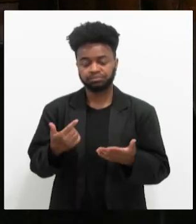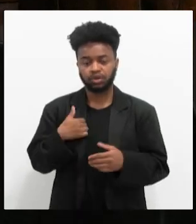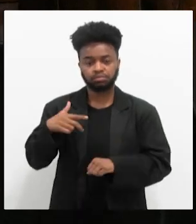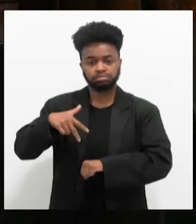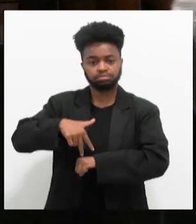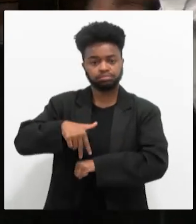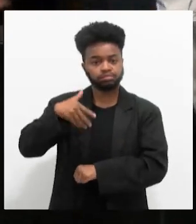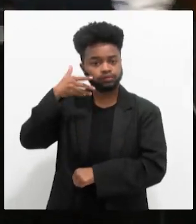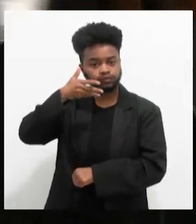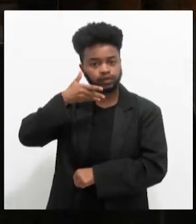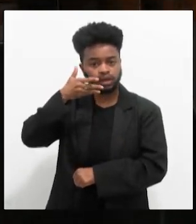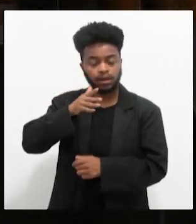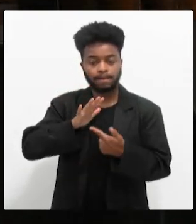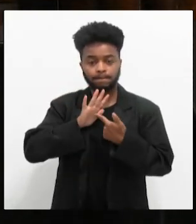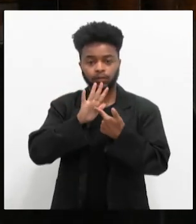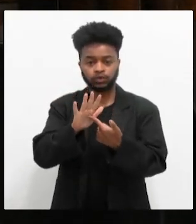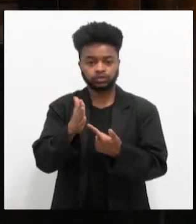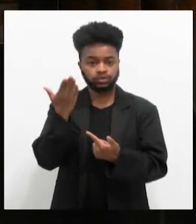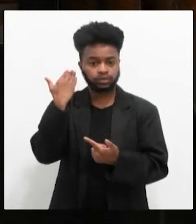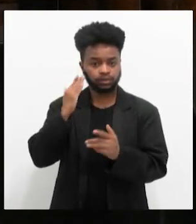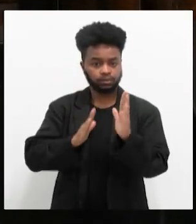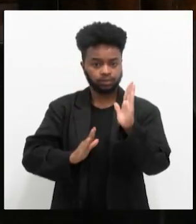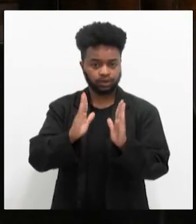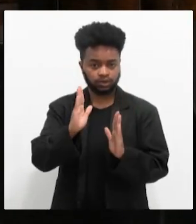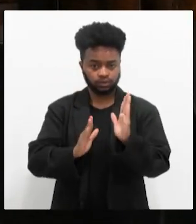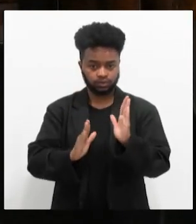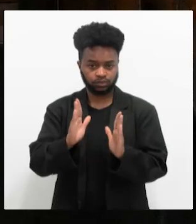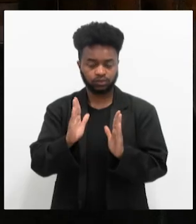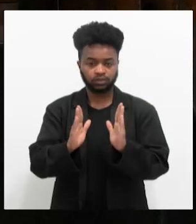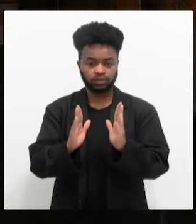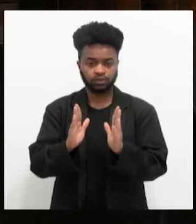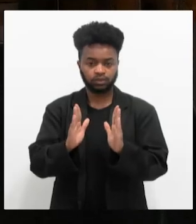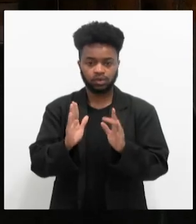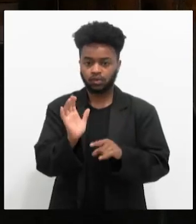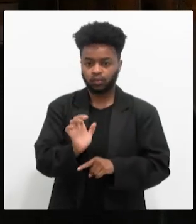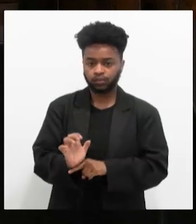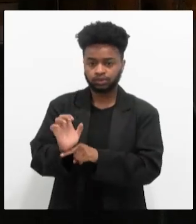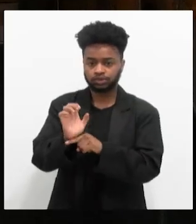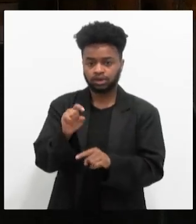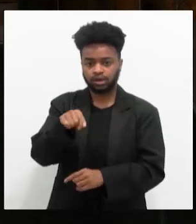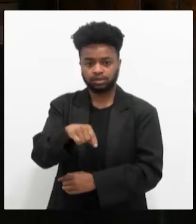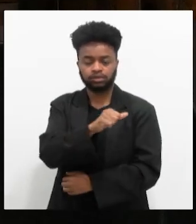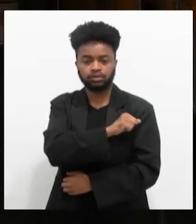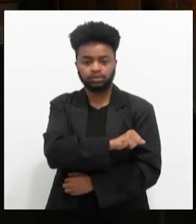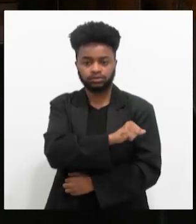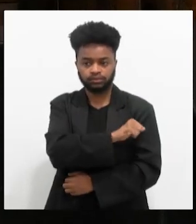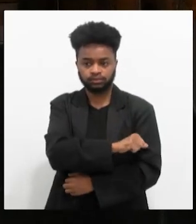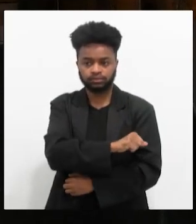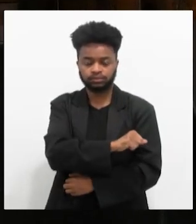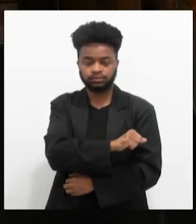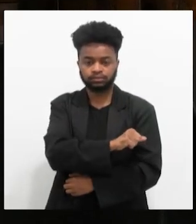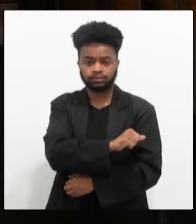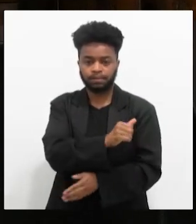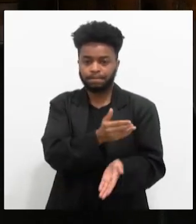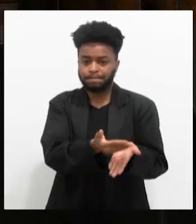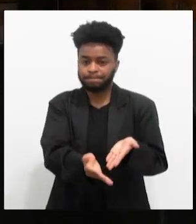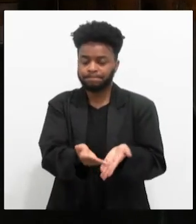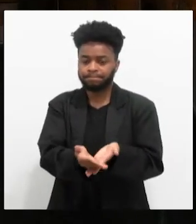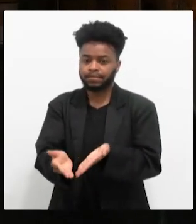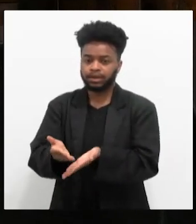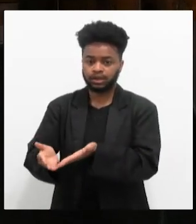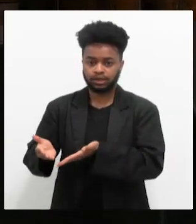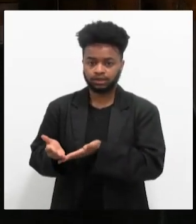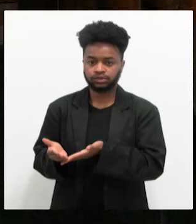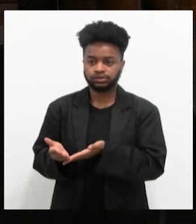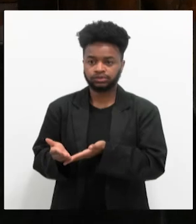palavra, mostrando que naquela oportunidade o Estado do Rio de Janeiro estava perdendo